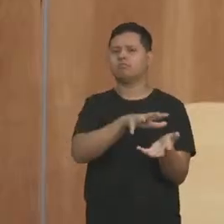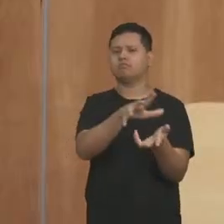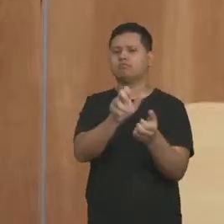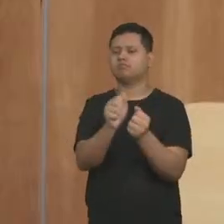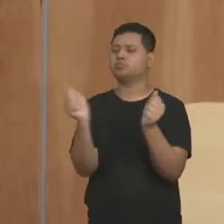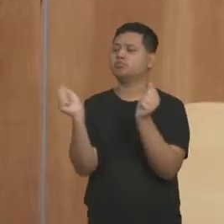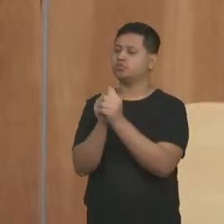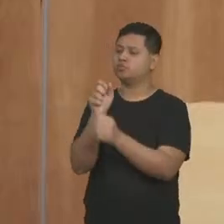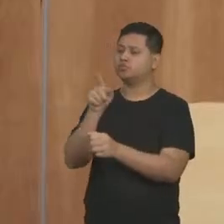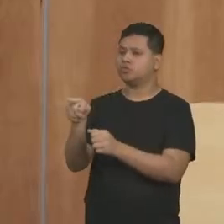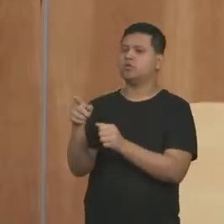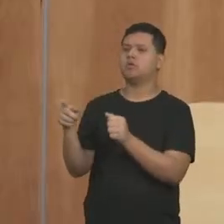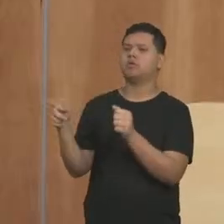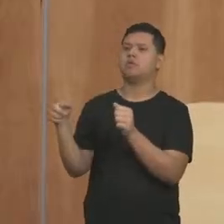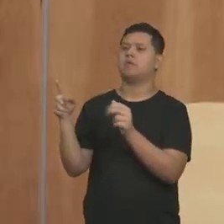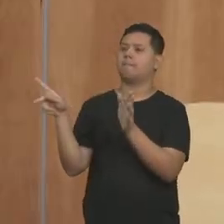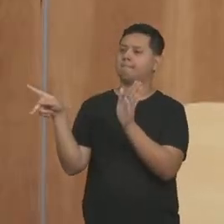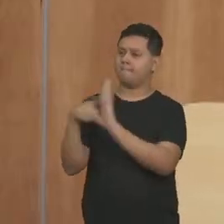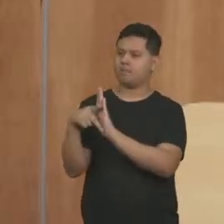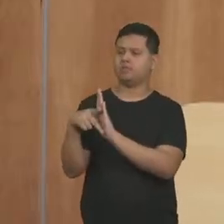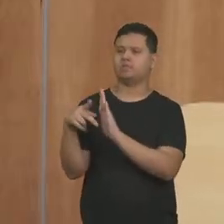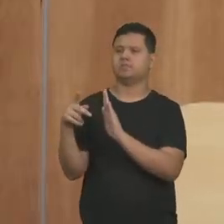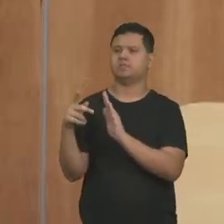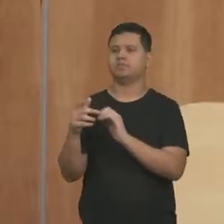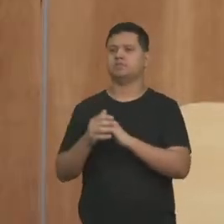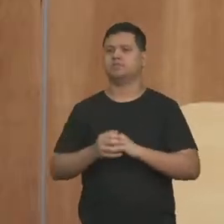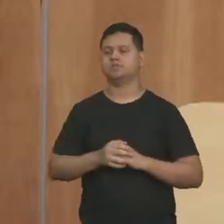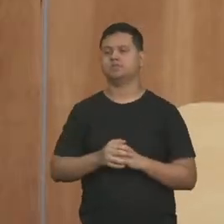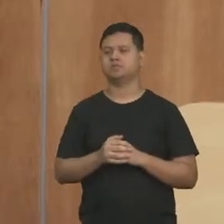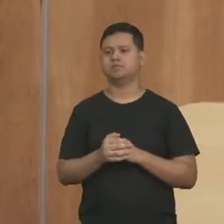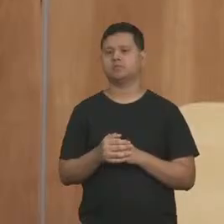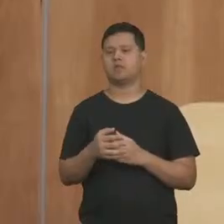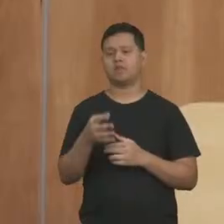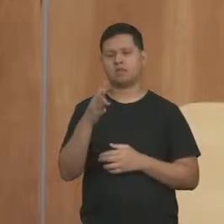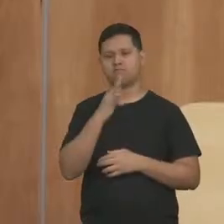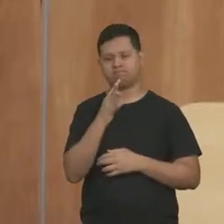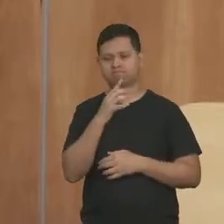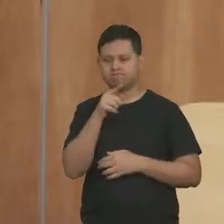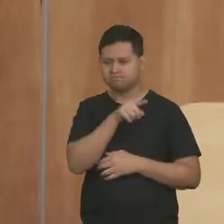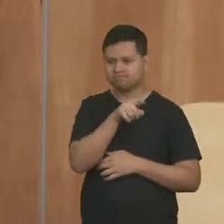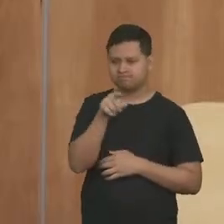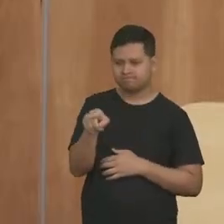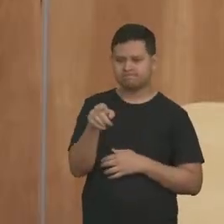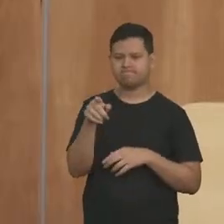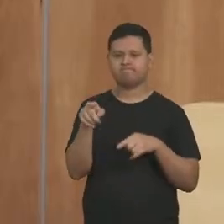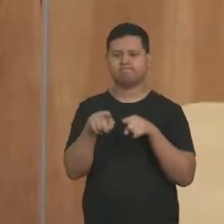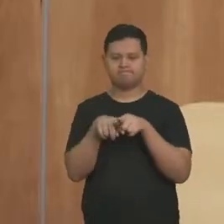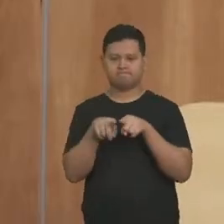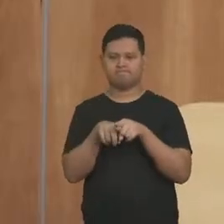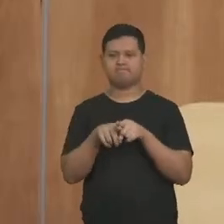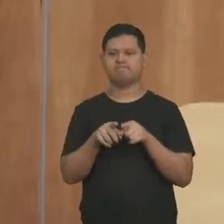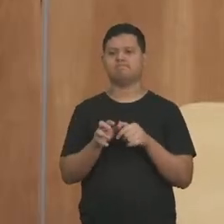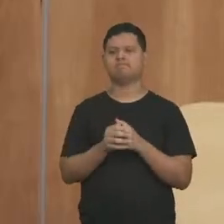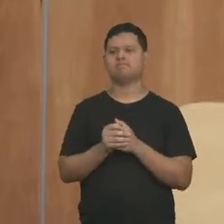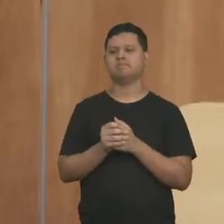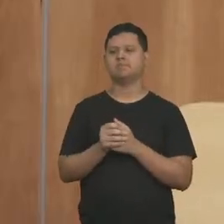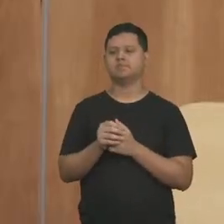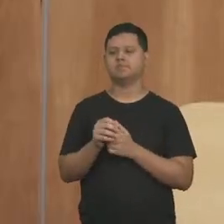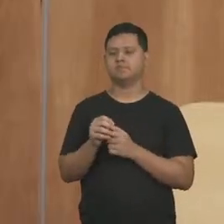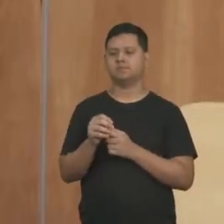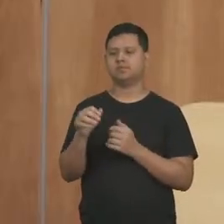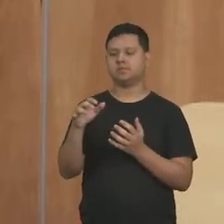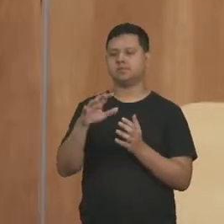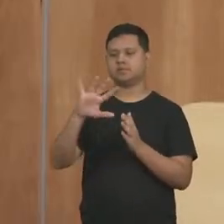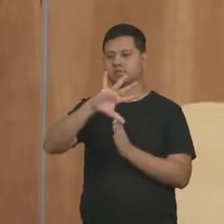desse povo que sofre. Desta forma, reconhecer as ações da Laudato Si, do Sínodo da